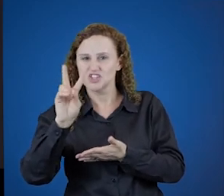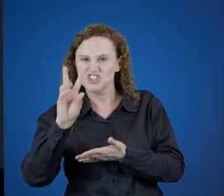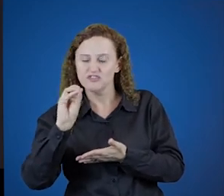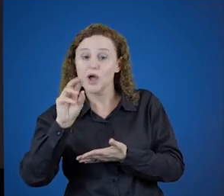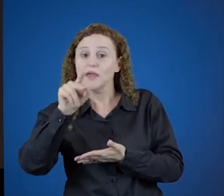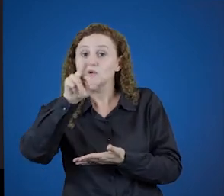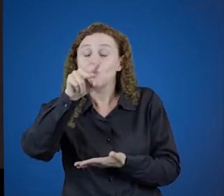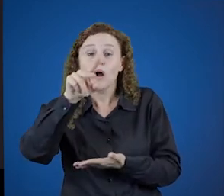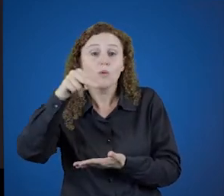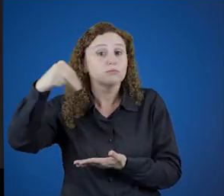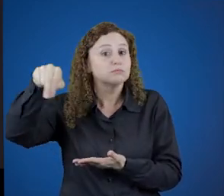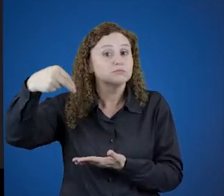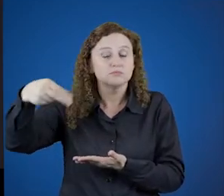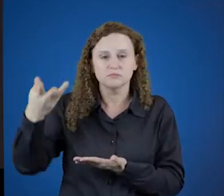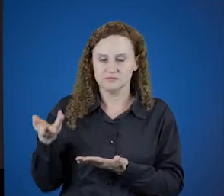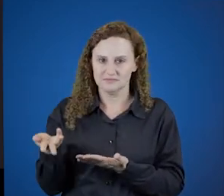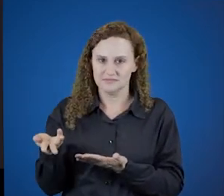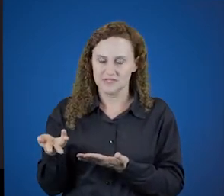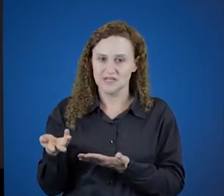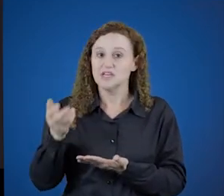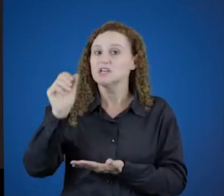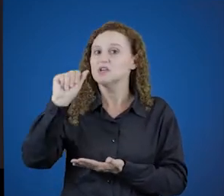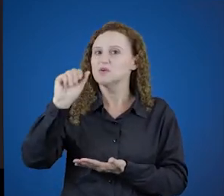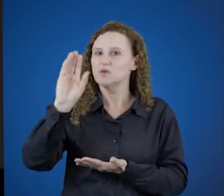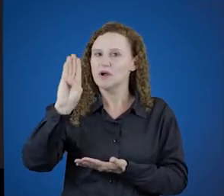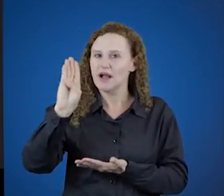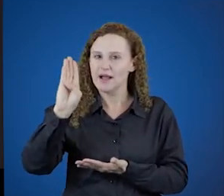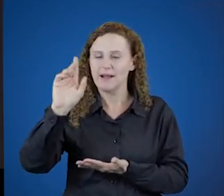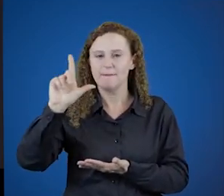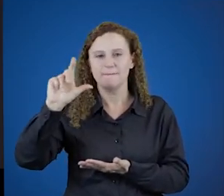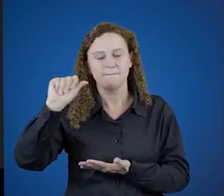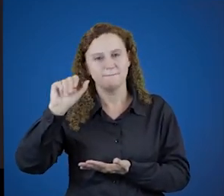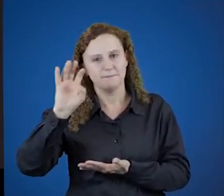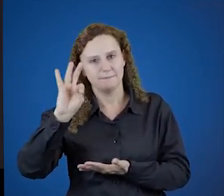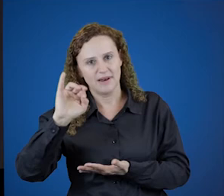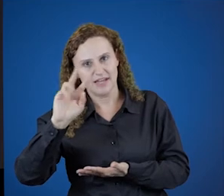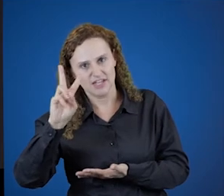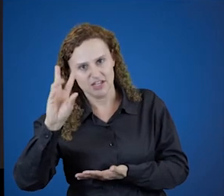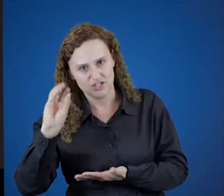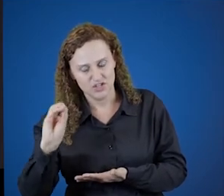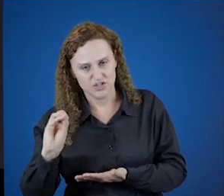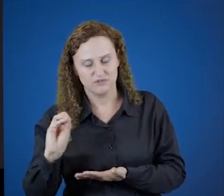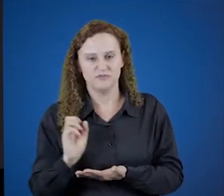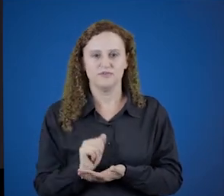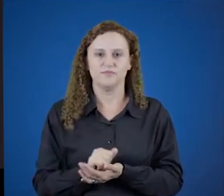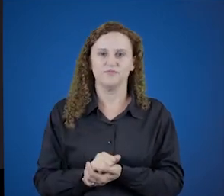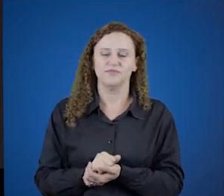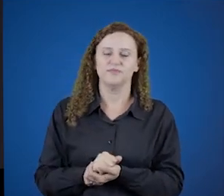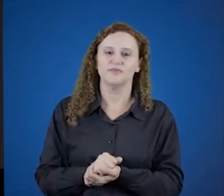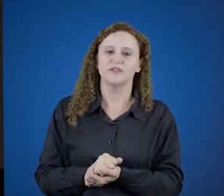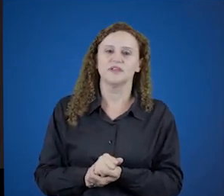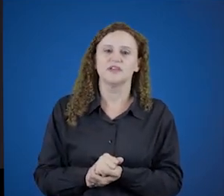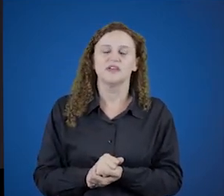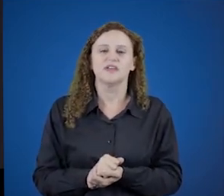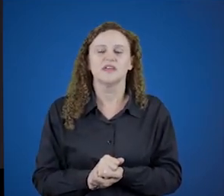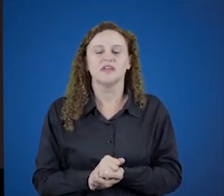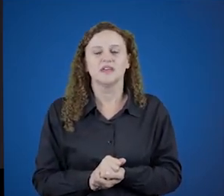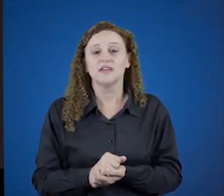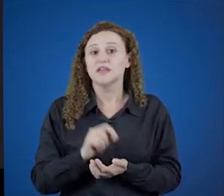nominativo e o ablativo puero igual ao dativo